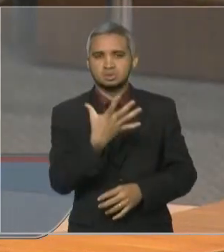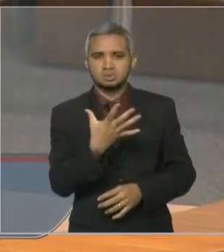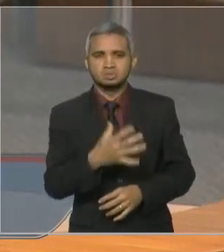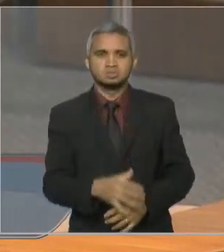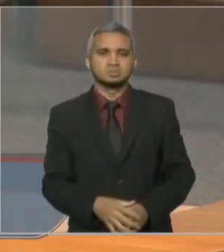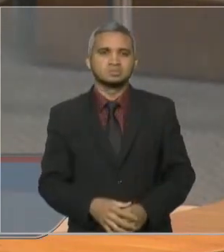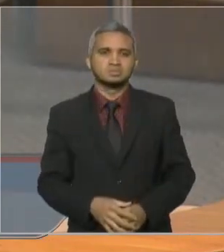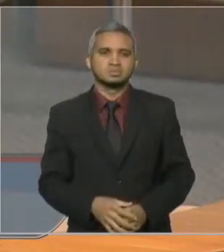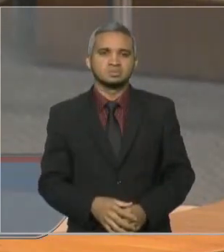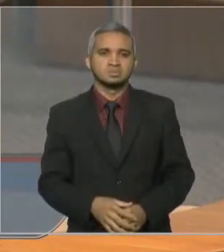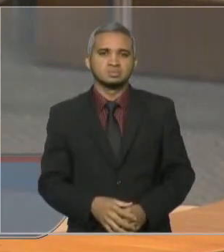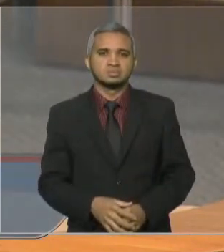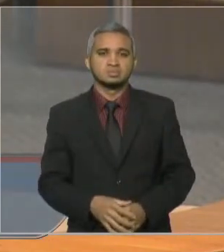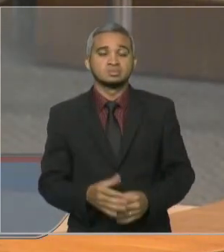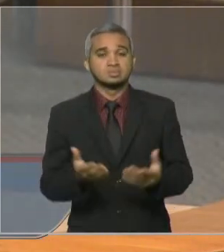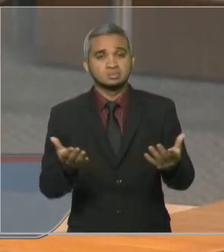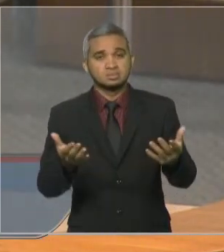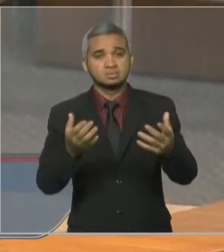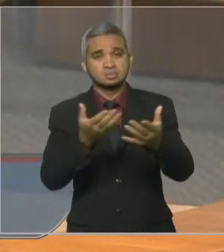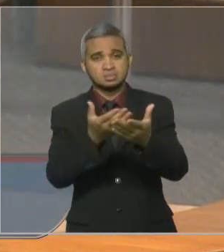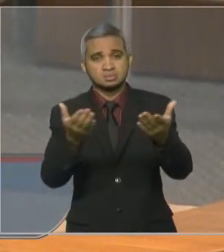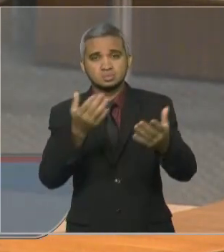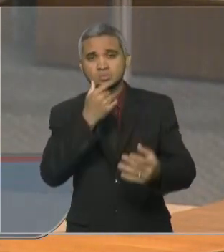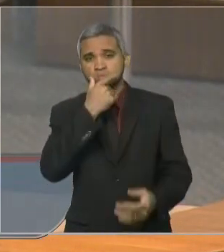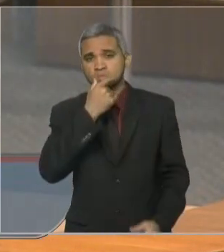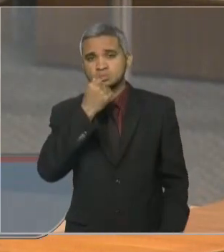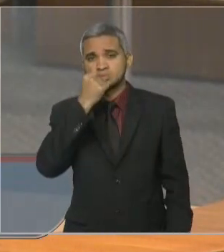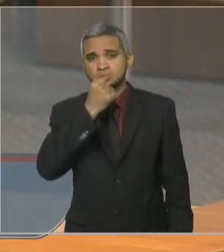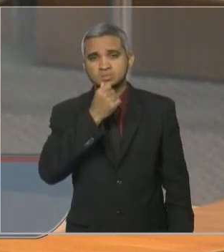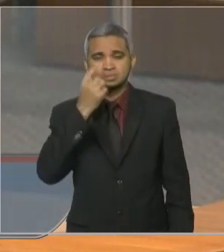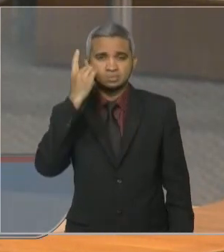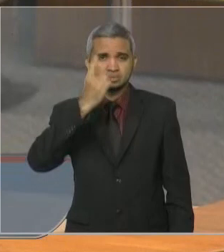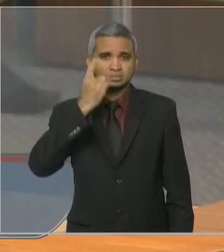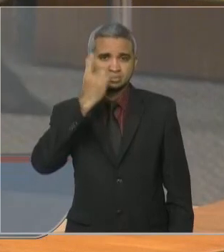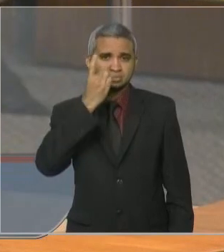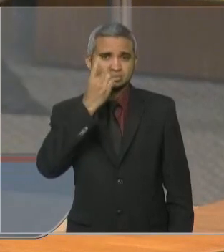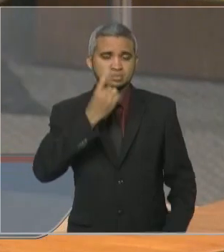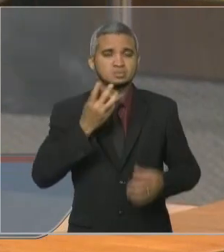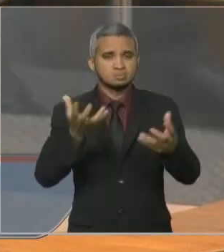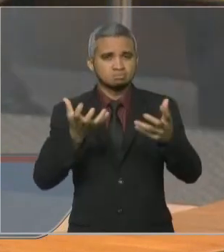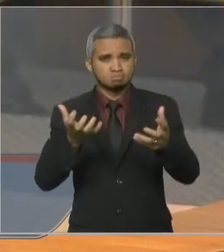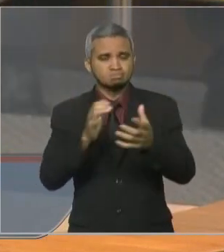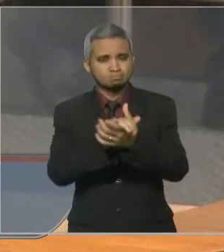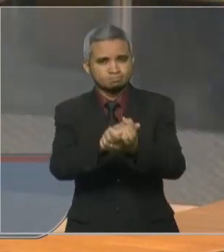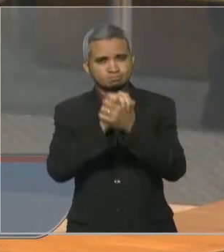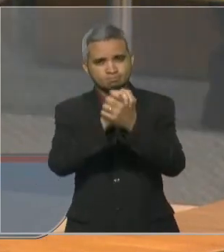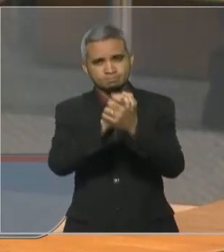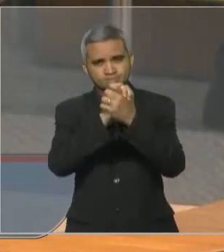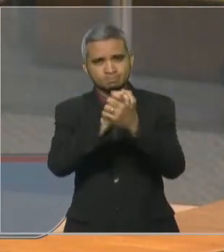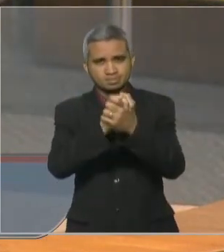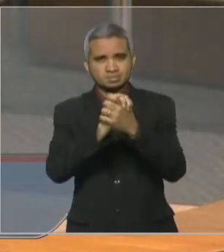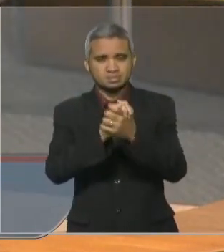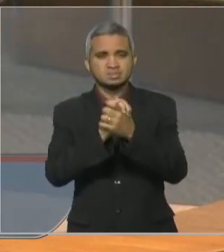senhoras, senhores deputados, parabenizar a administração